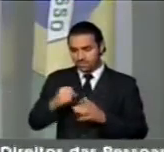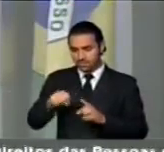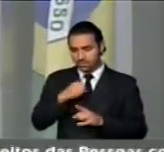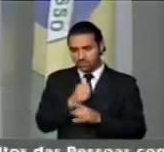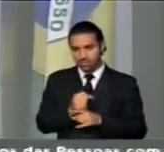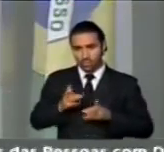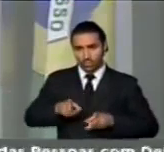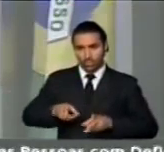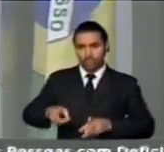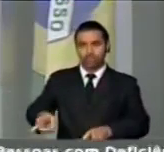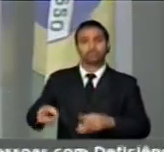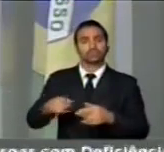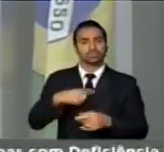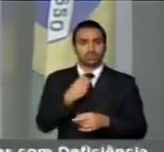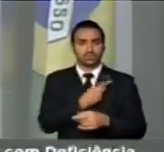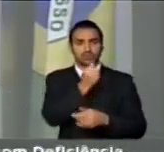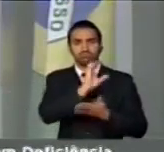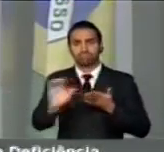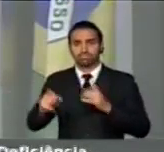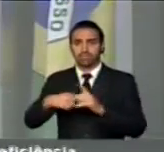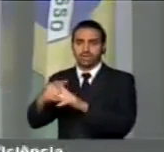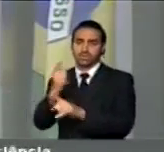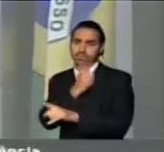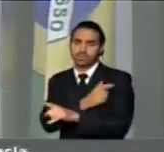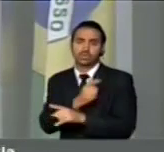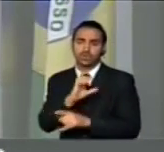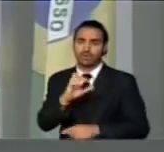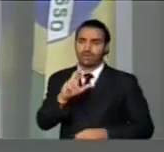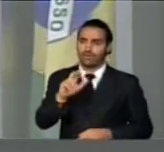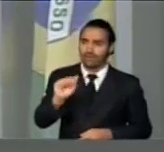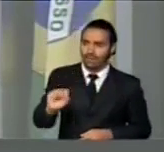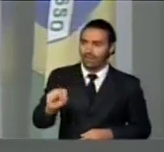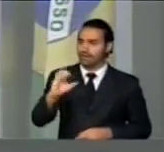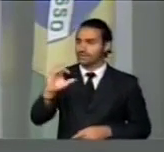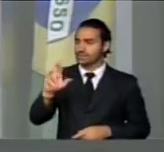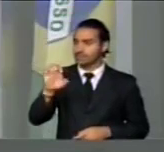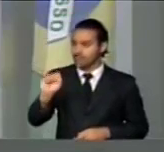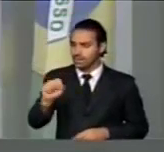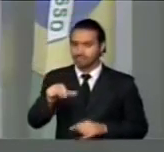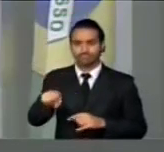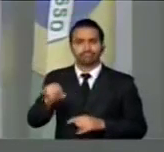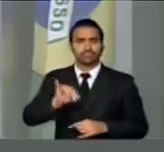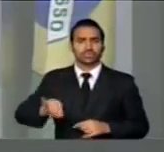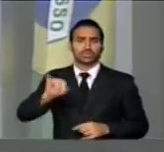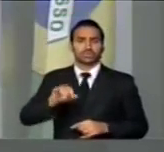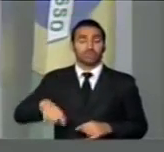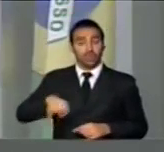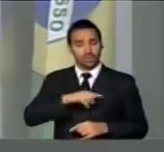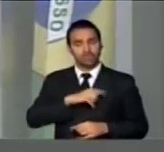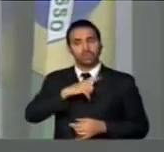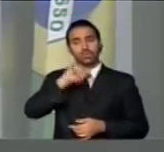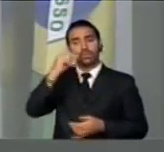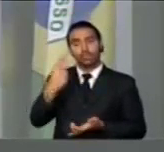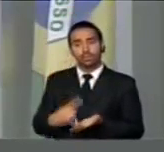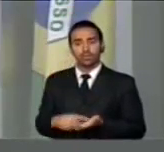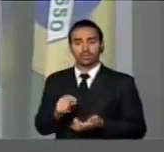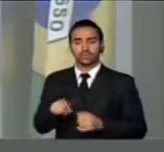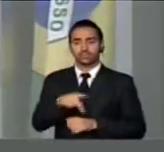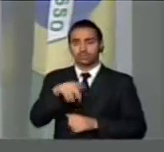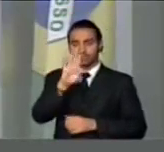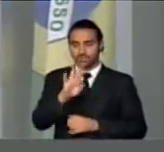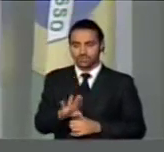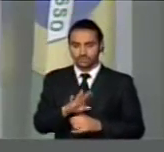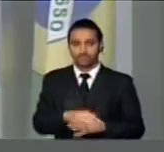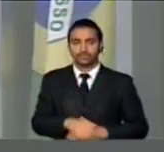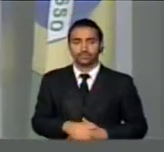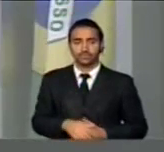social, e isto é fundamental para todos nós que temos compromisso com o nosso país.